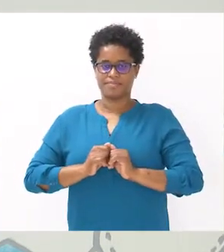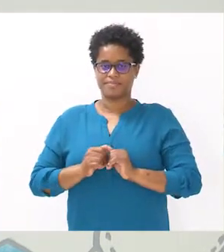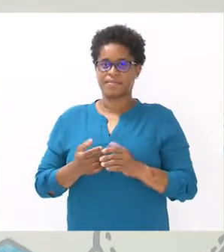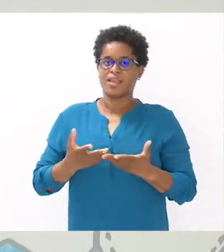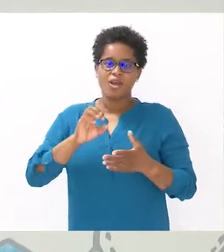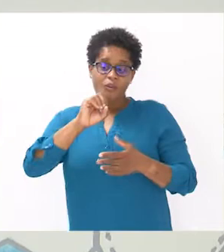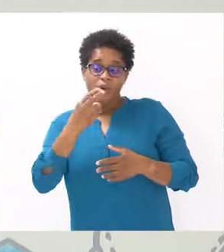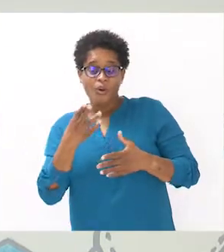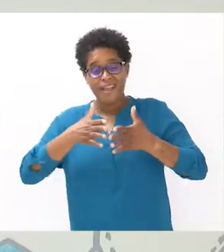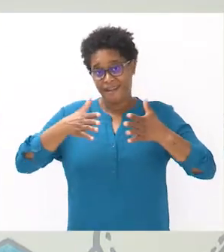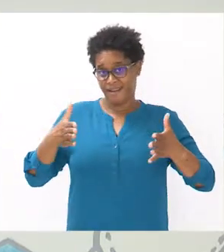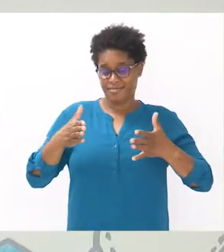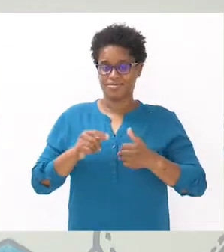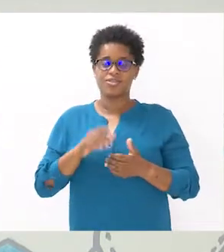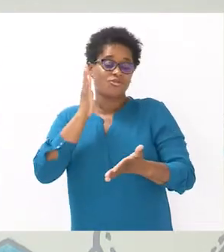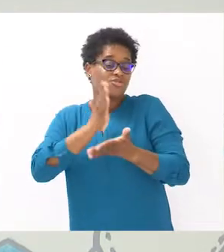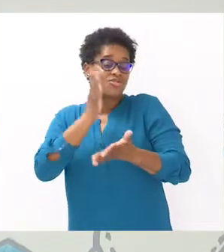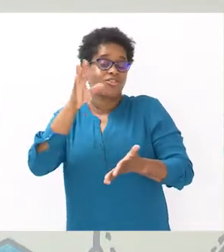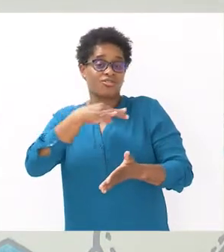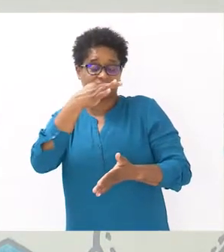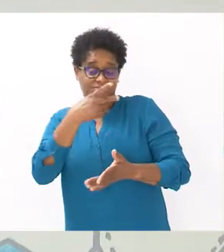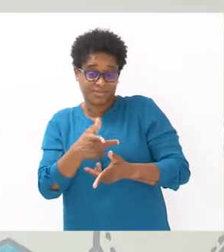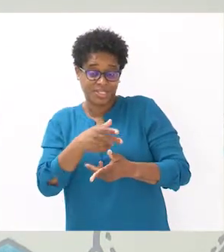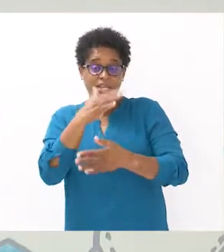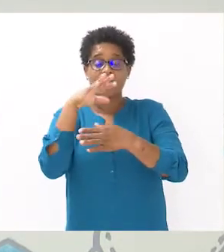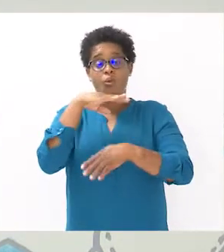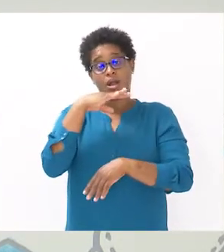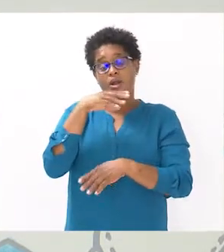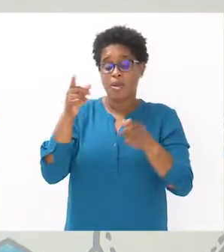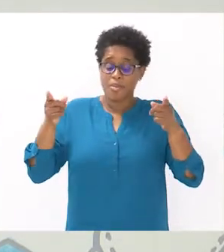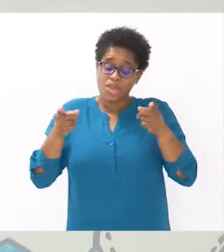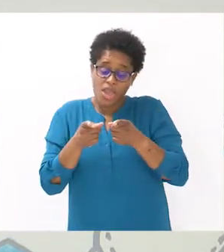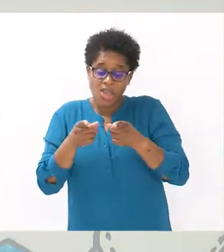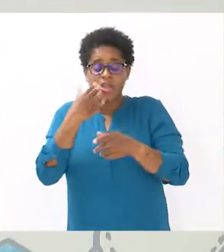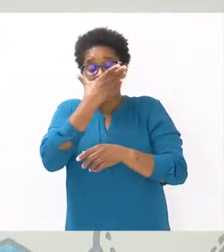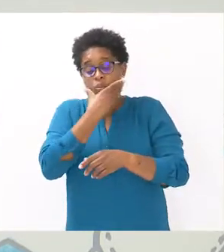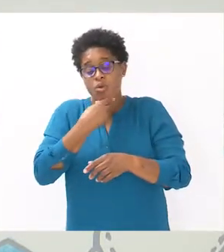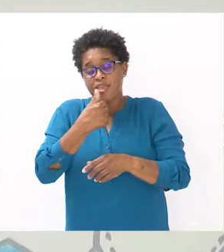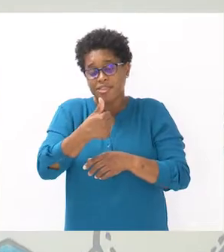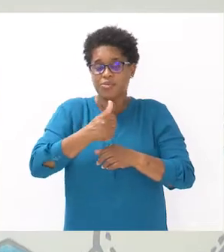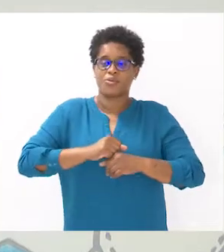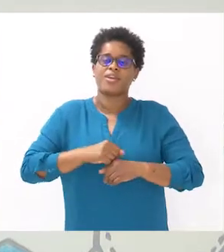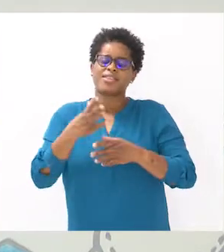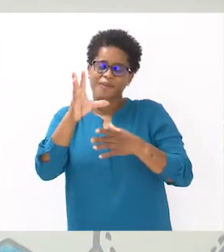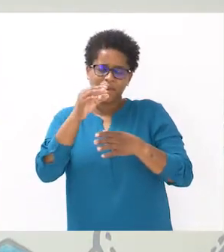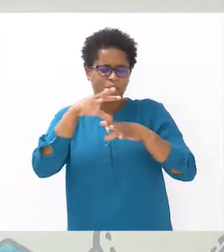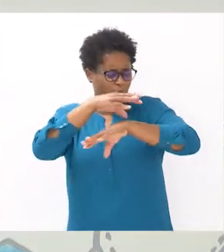ou é grande. Apenas diz que o cão é pequeno, é bonito e é